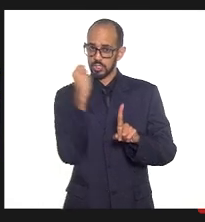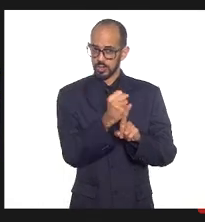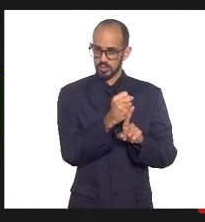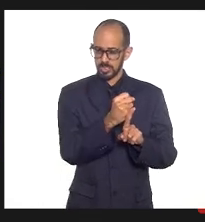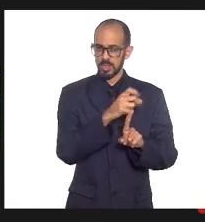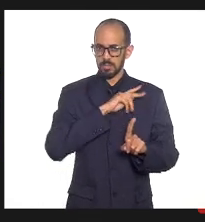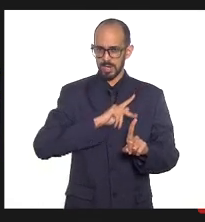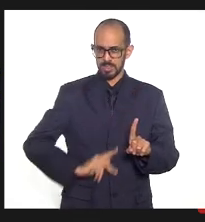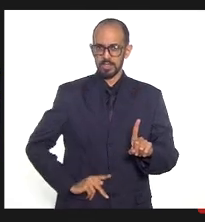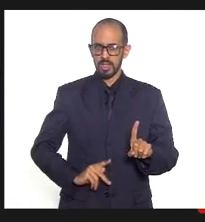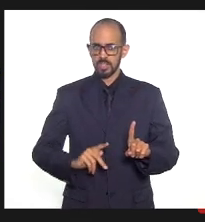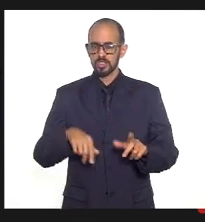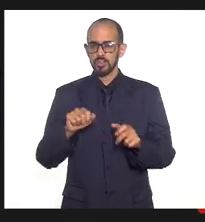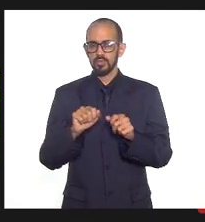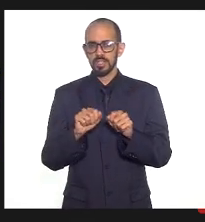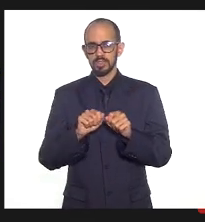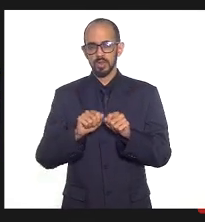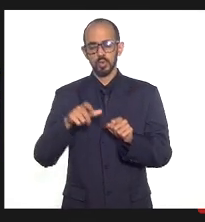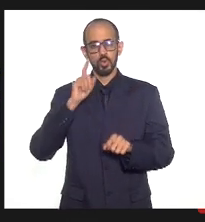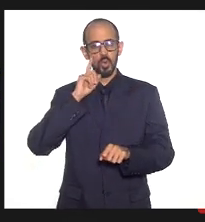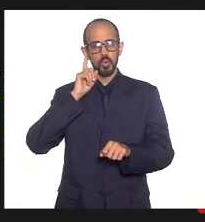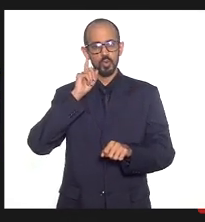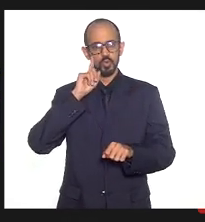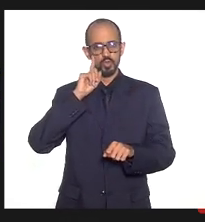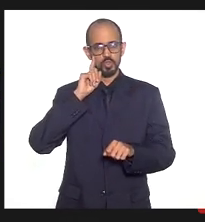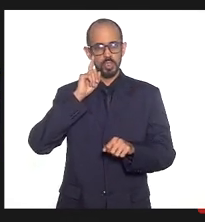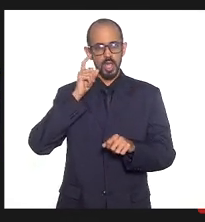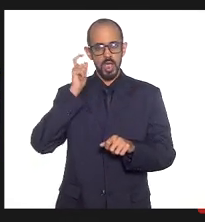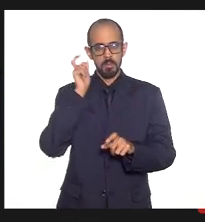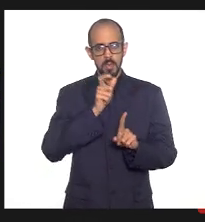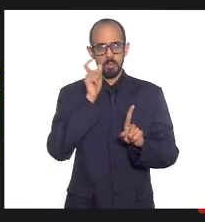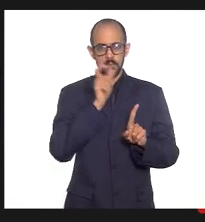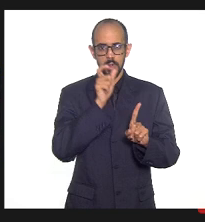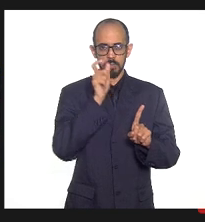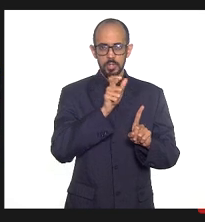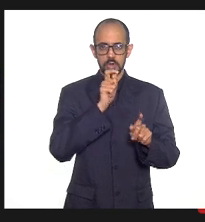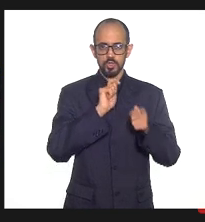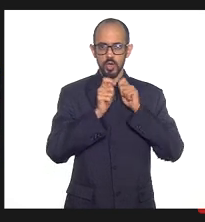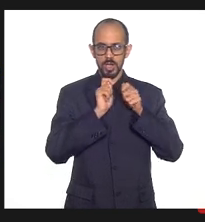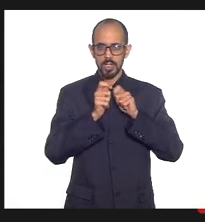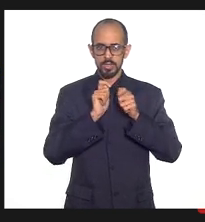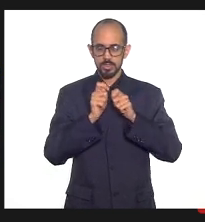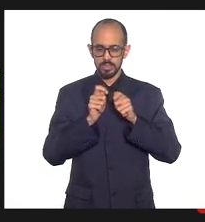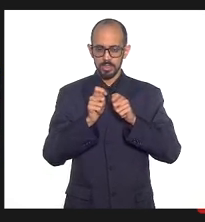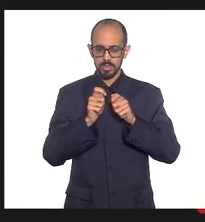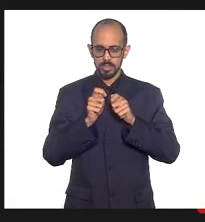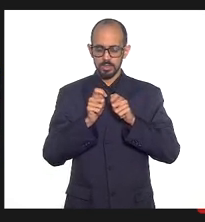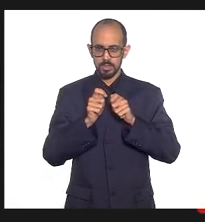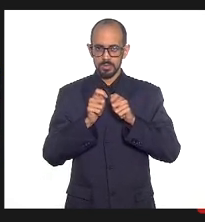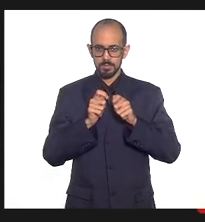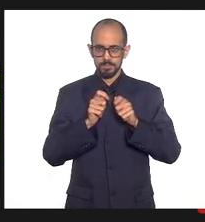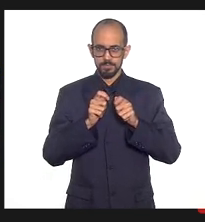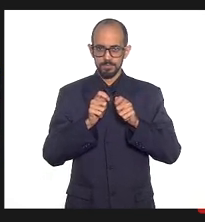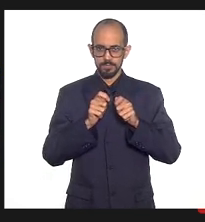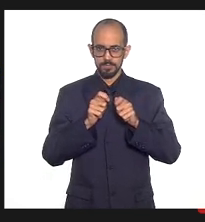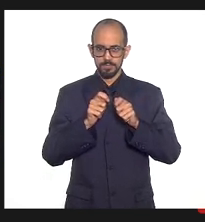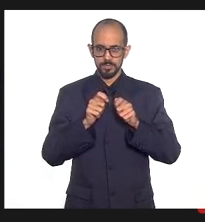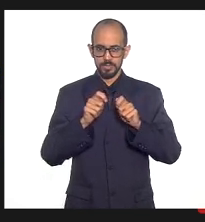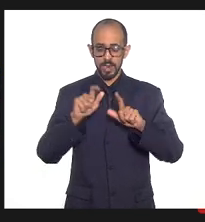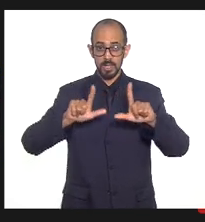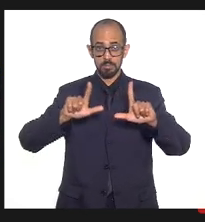presidente genocida, atacando diariamente, agredindo diariamente os jornalistas, né? da média e da